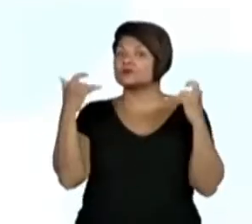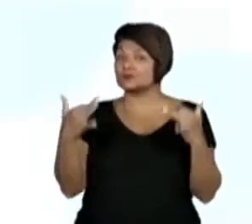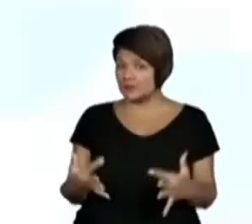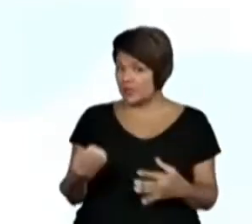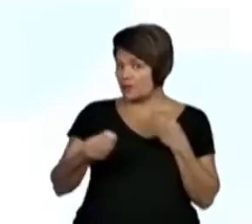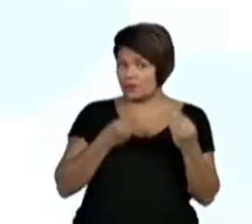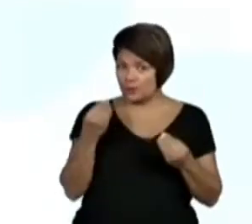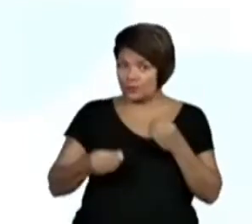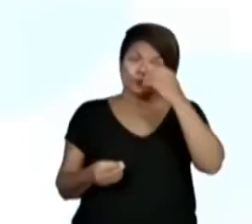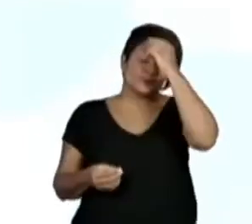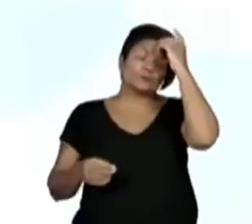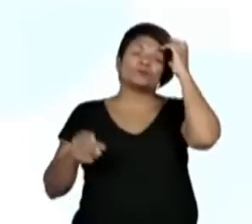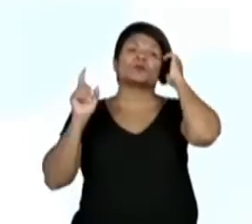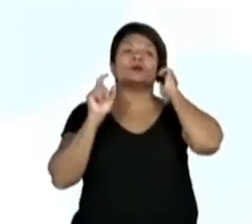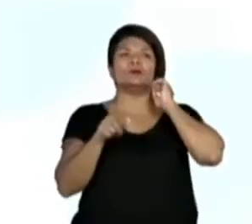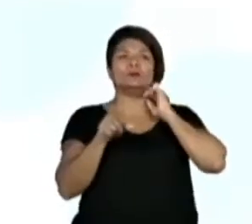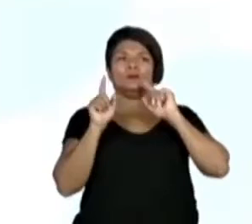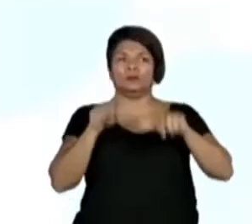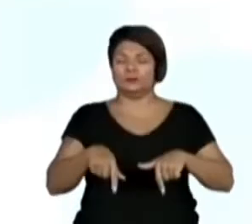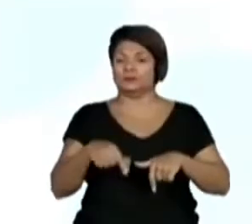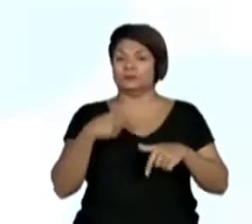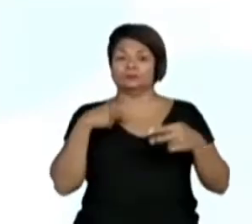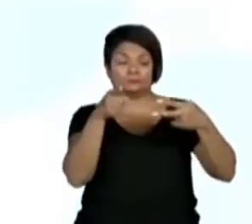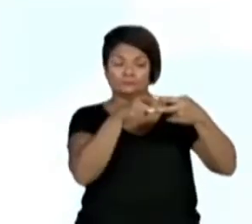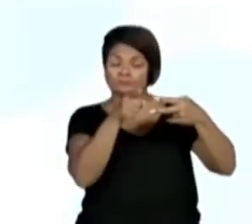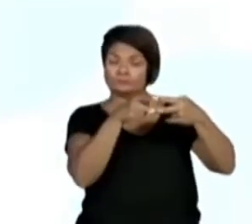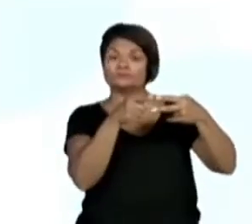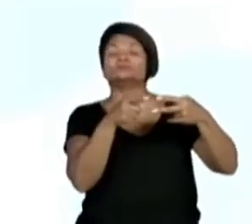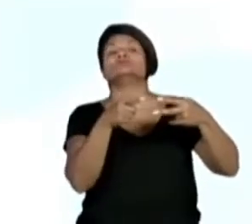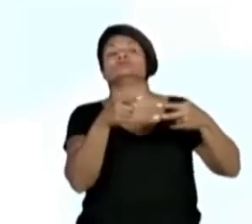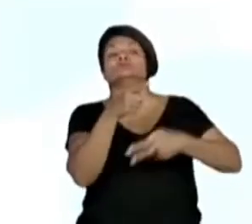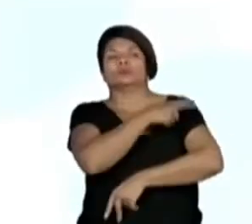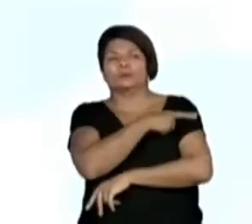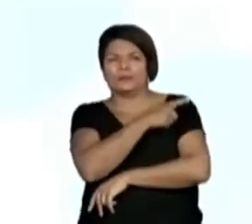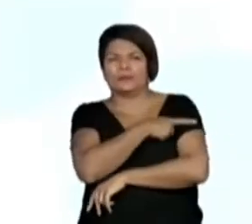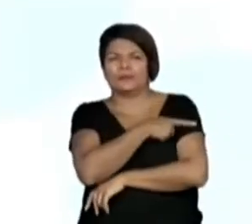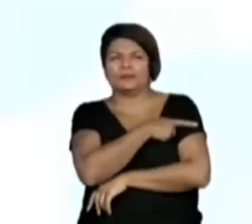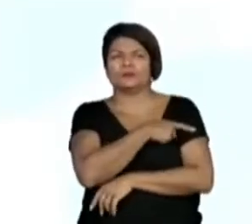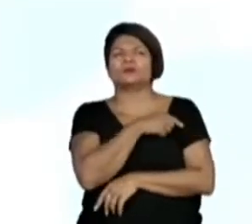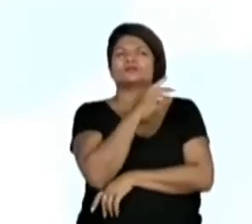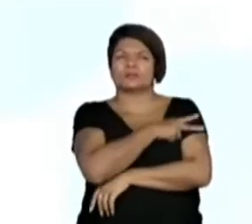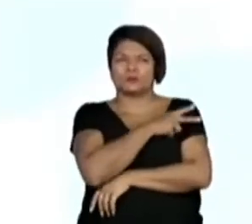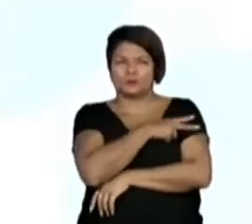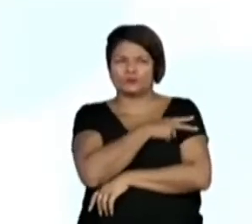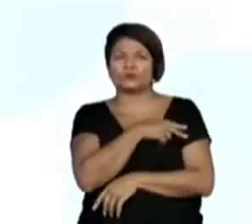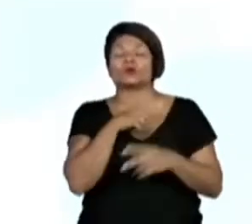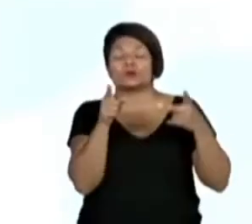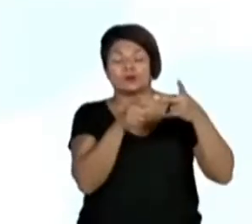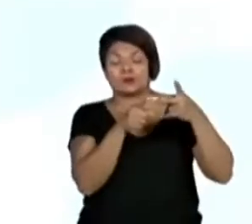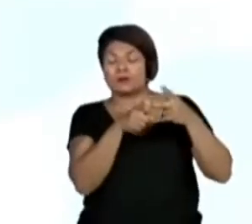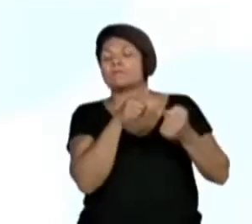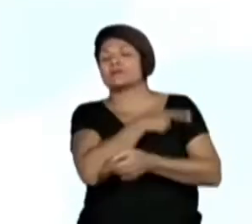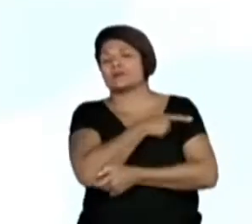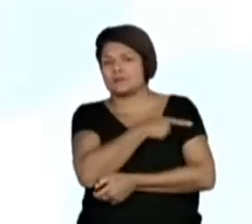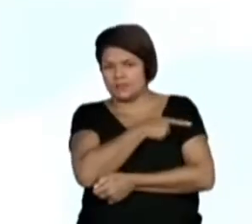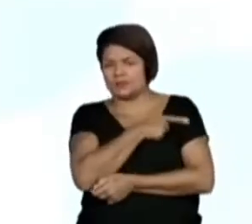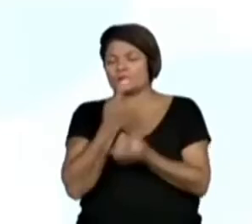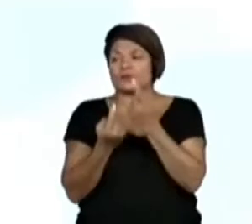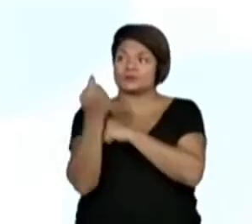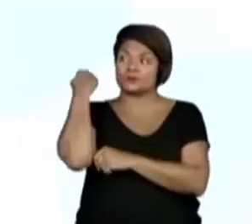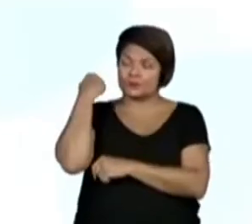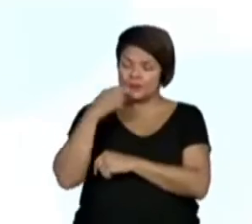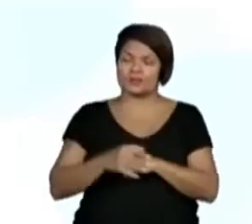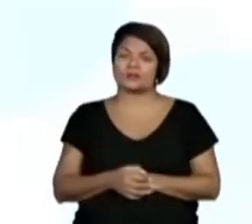pouquinho ela. É uma habilidade que uma é de primeiro e segundo ano e a outra é só do primeiro, é uma retomada, mas que envolve a alfabetização, que é